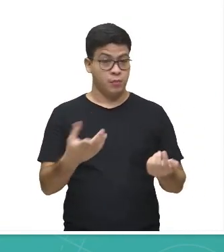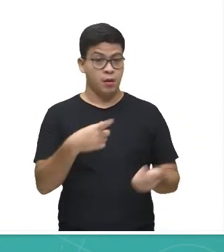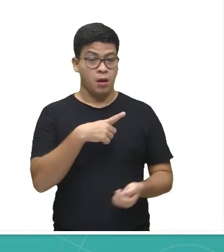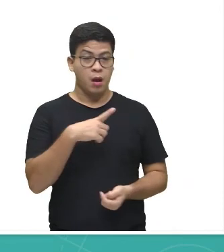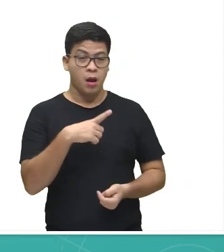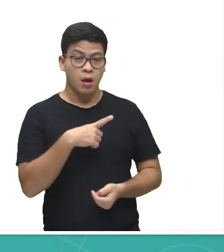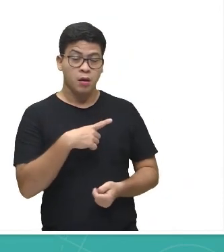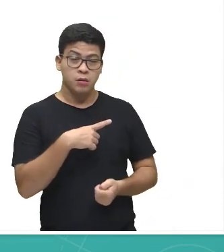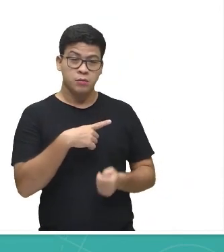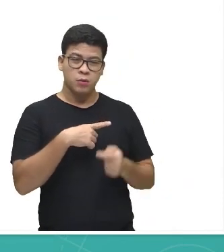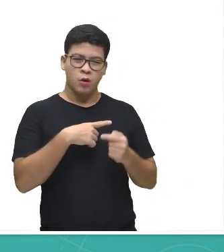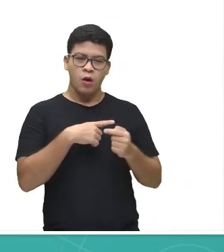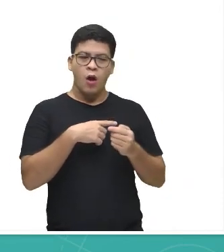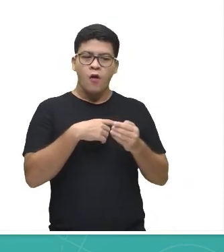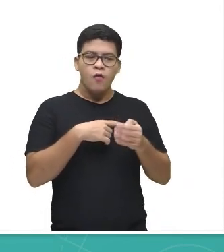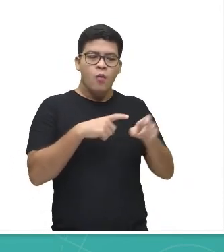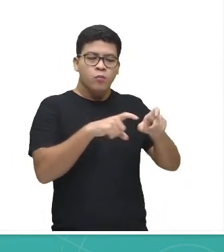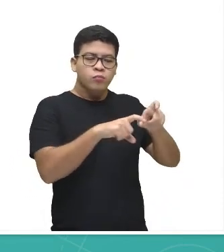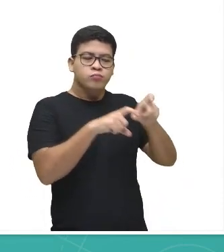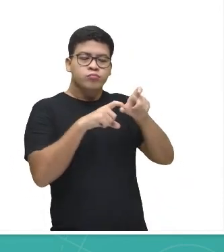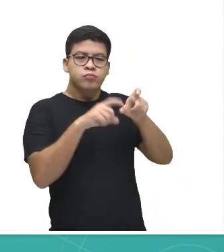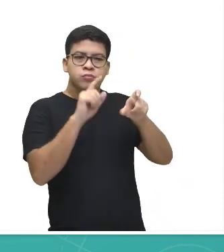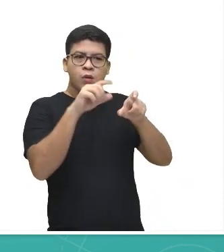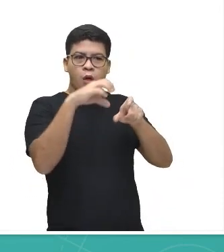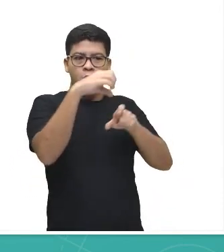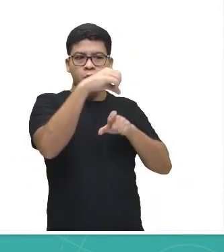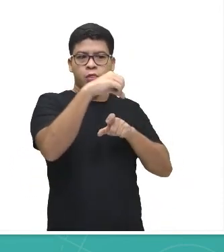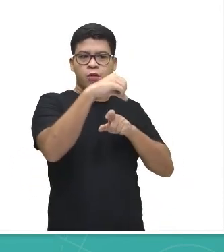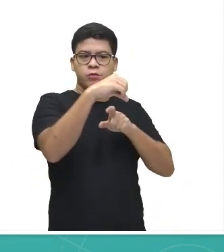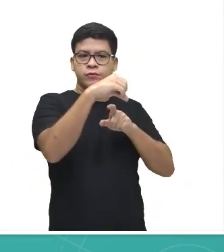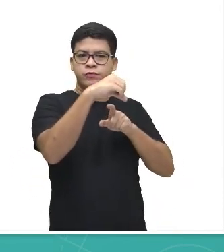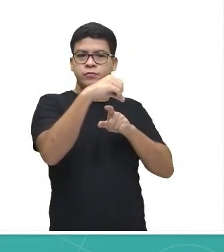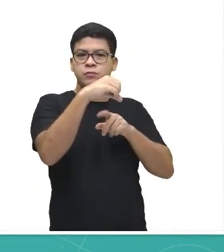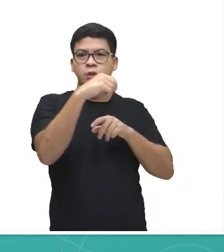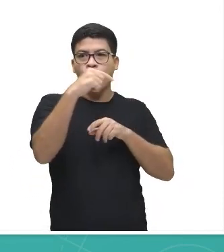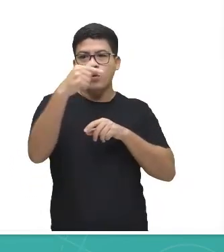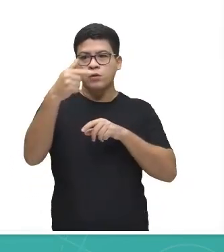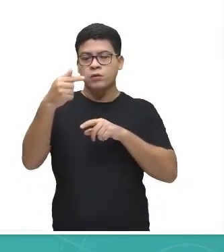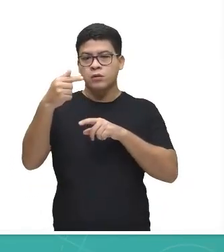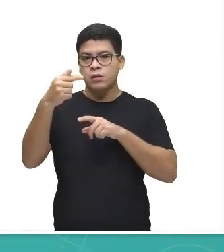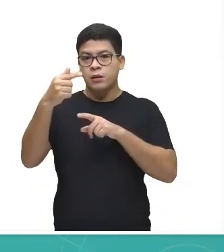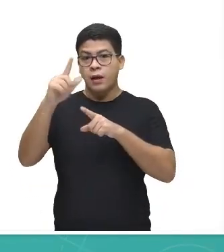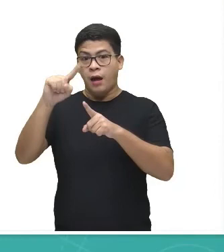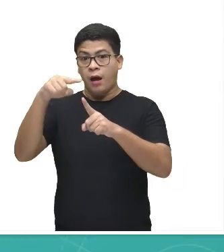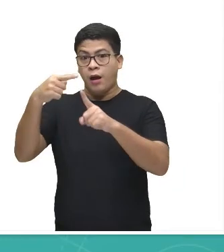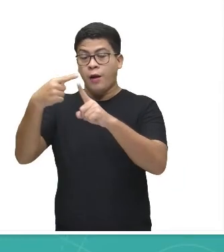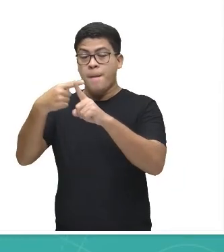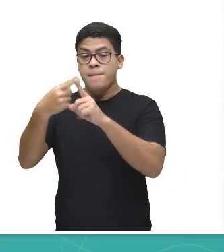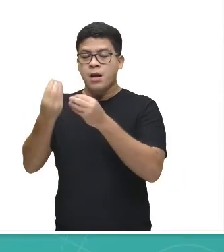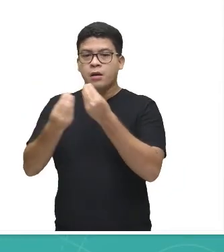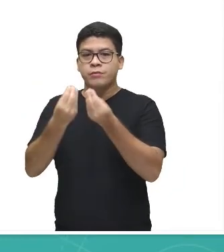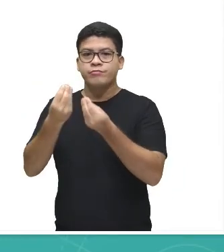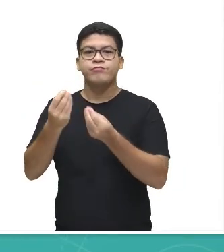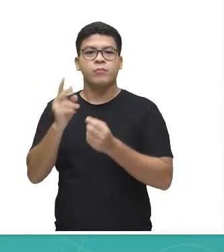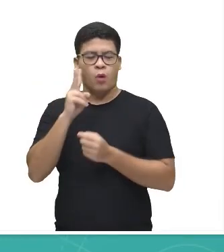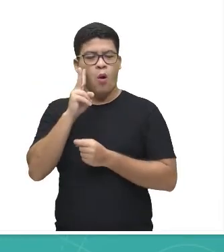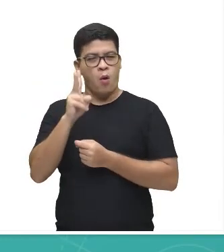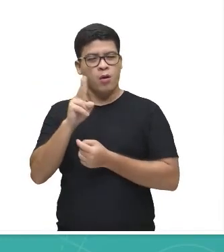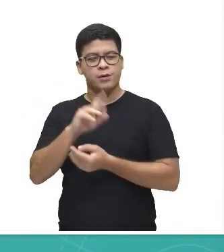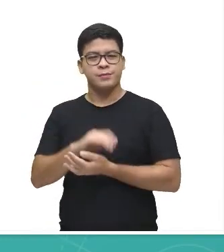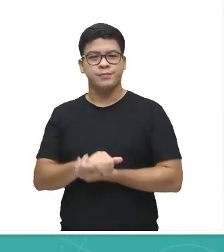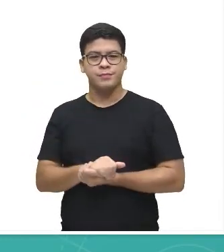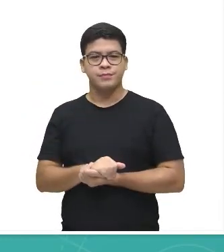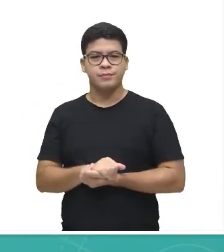pegar um daqui desse 9, para poder esse 7 virar 17. Olha como é que vai ficar então, dá uma